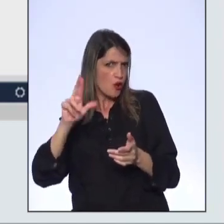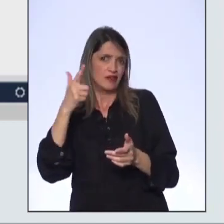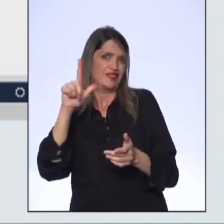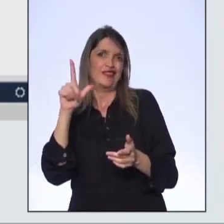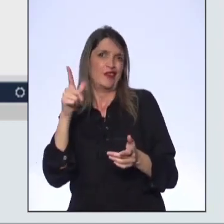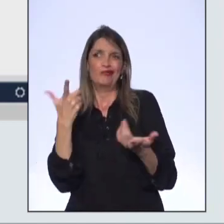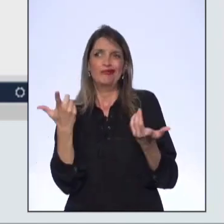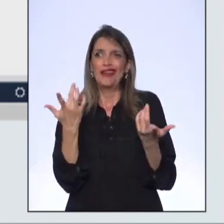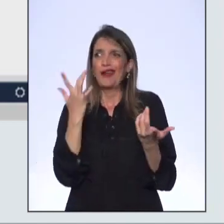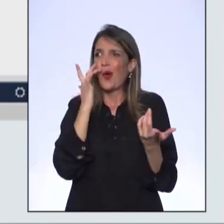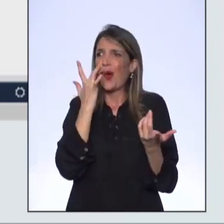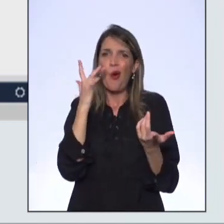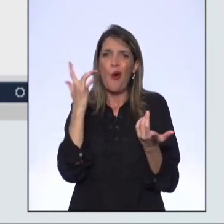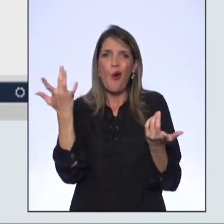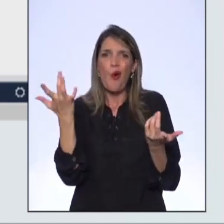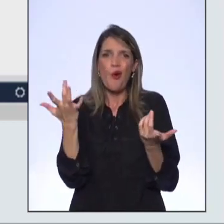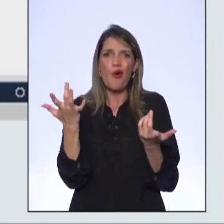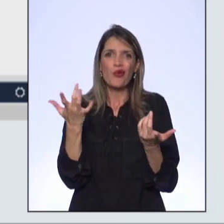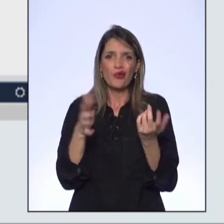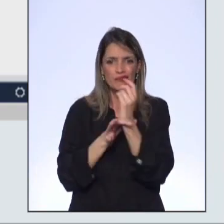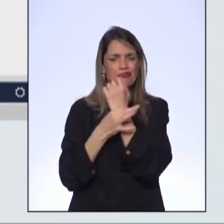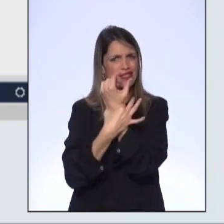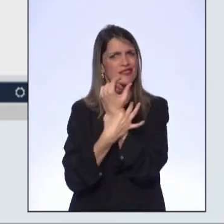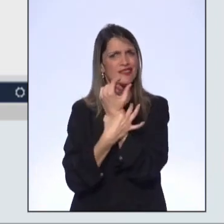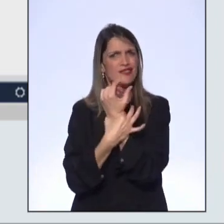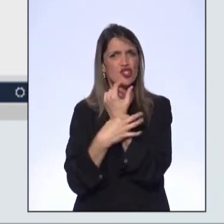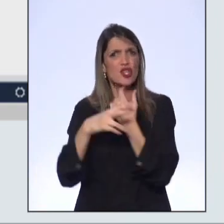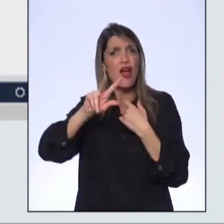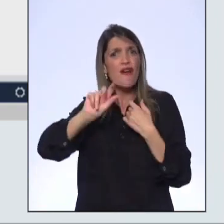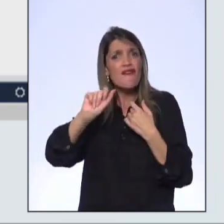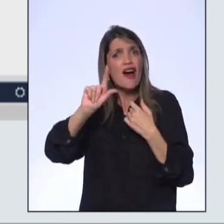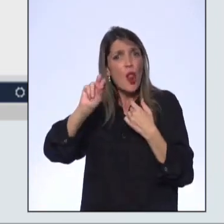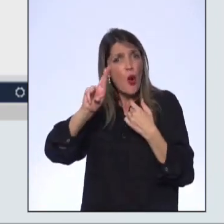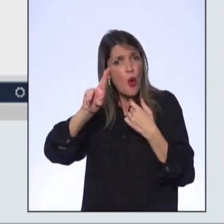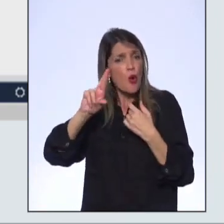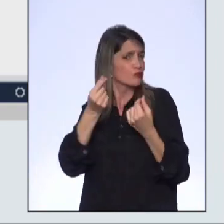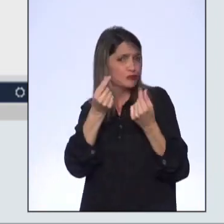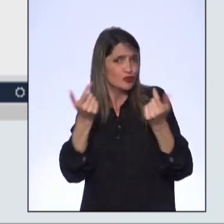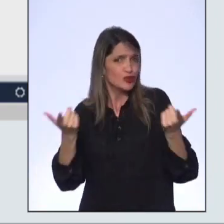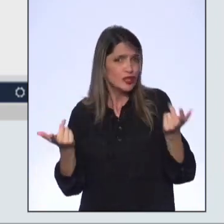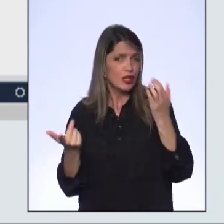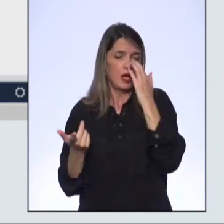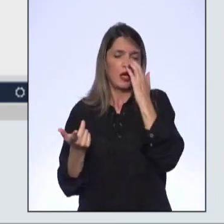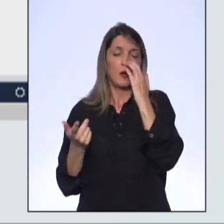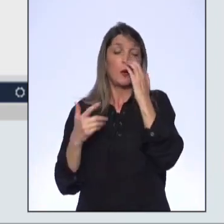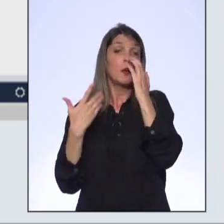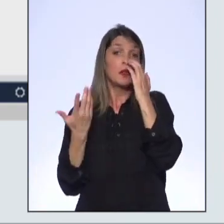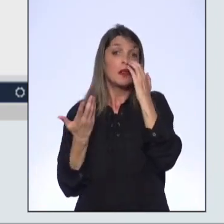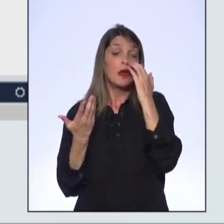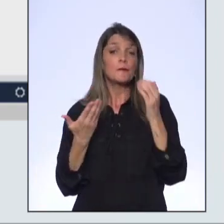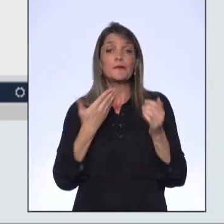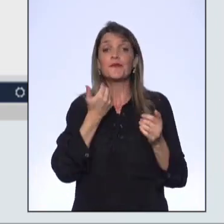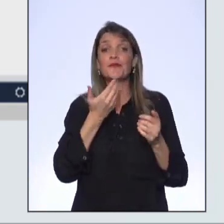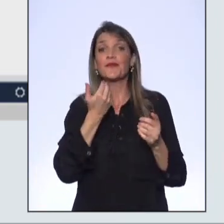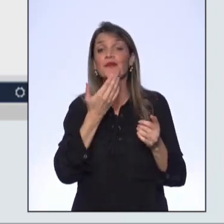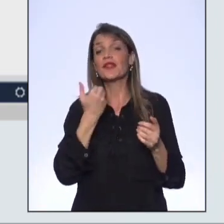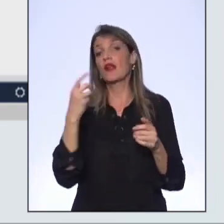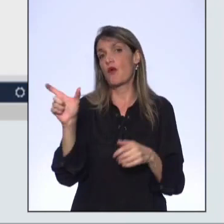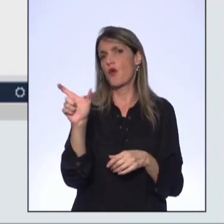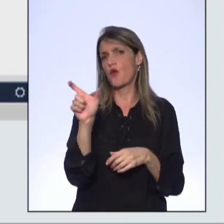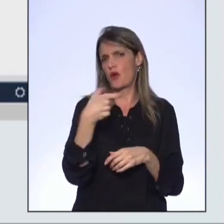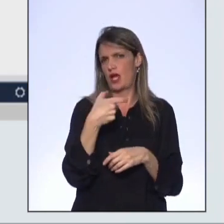em ouro para garantir o verdadeiro valor do dinheiro. O objetivo do encilhamento era facilitar o crédito,